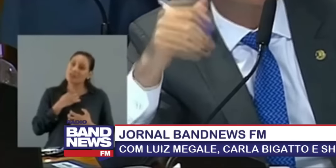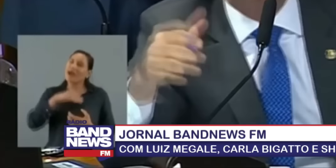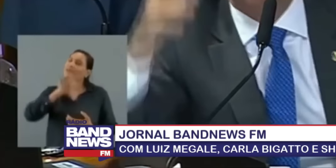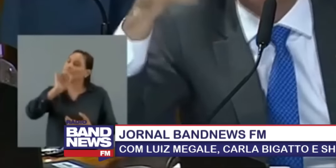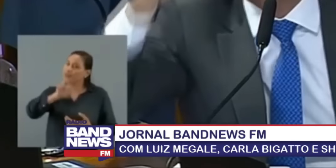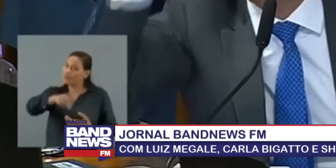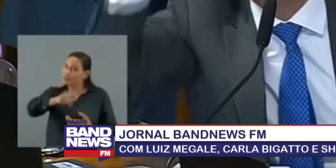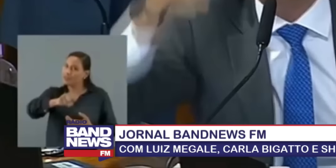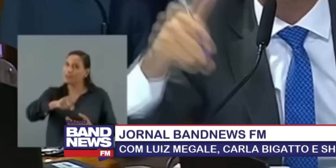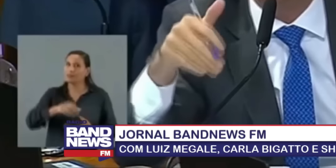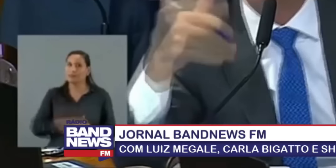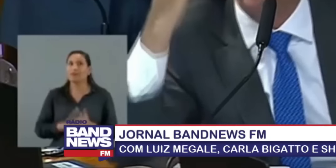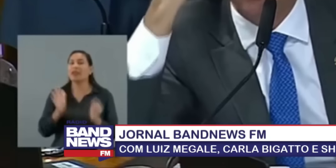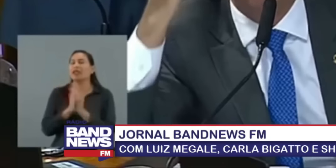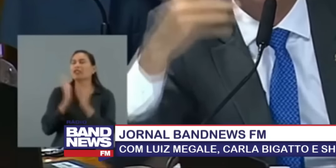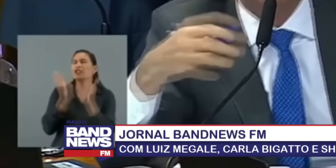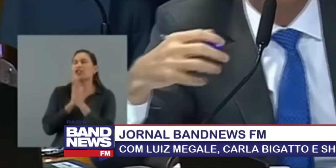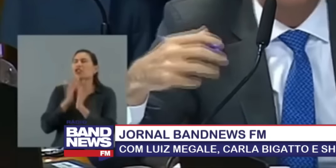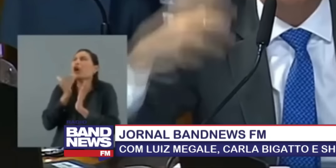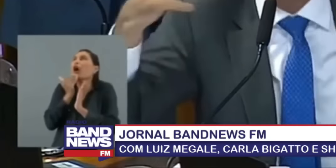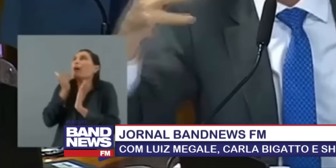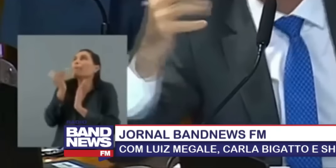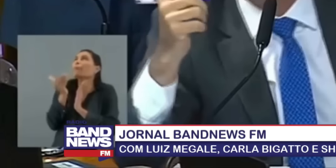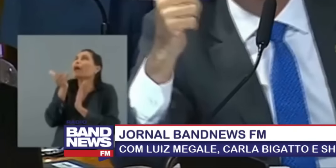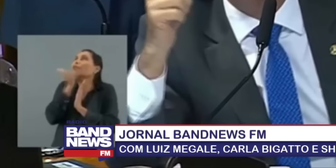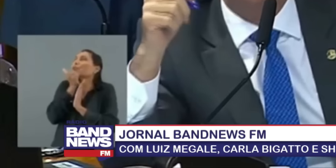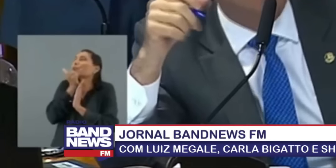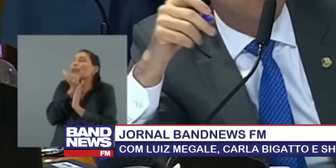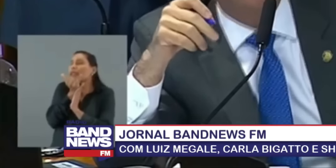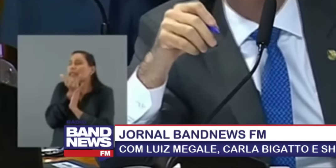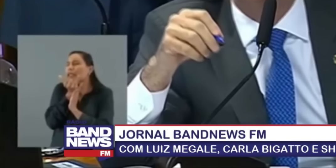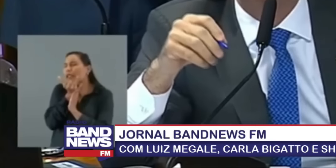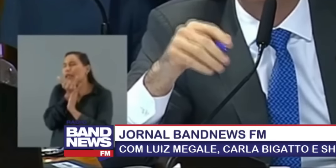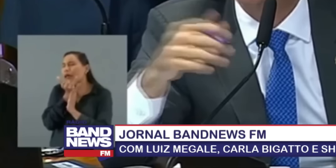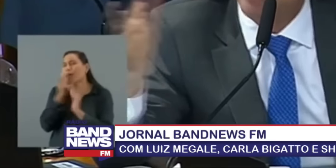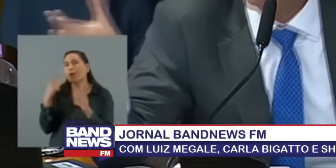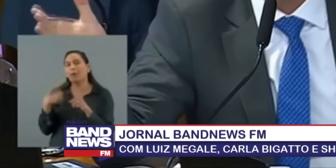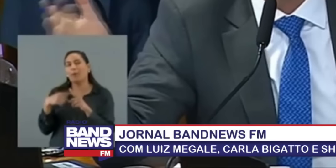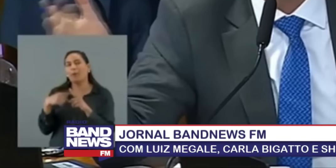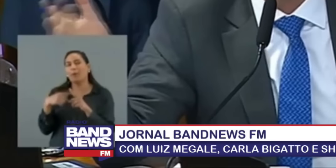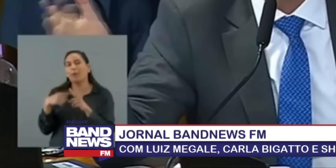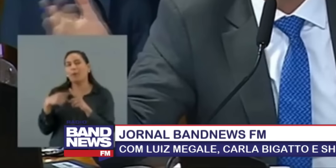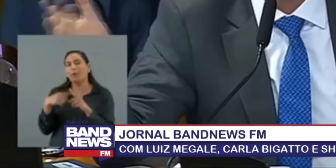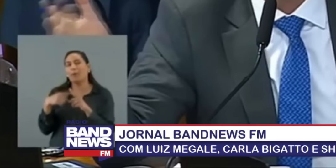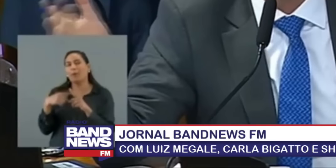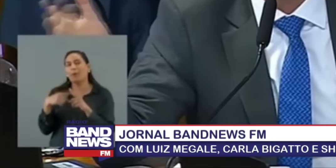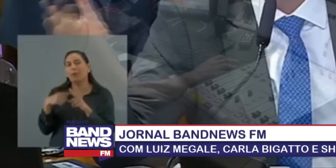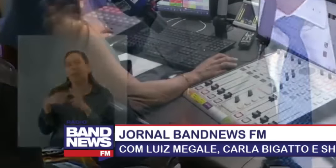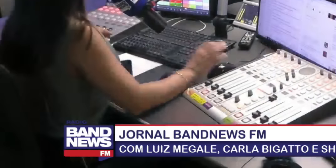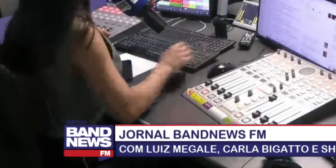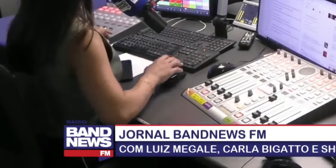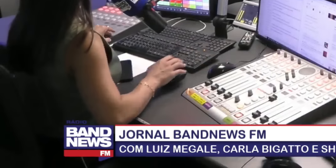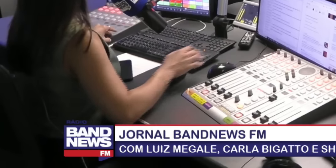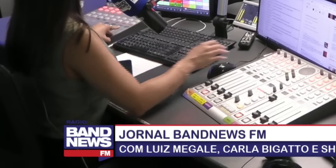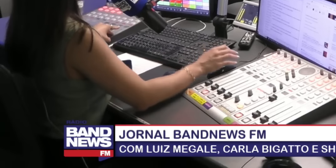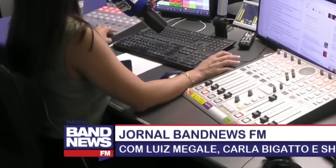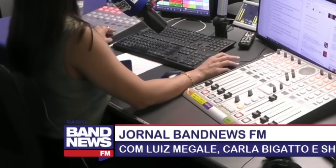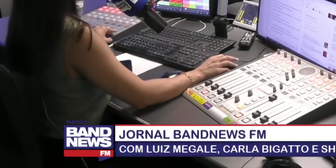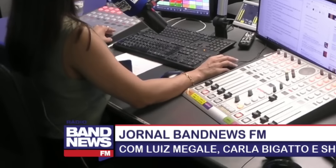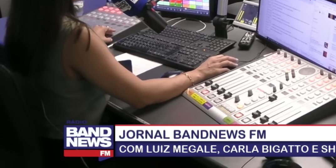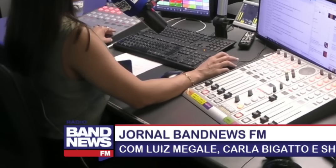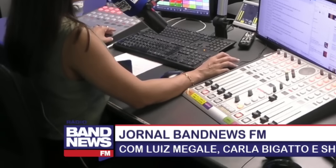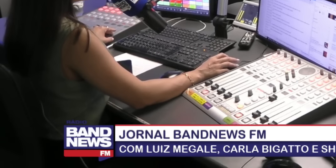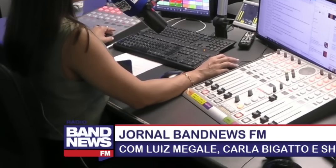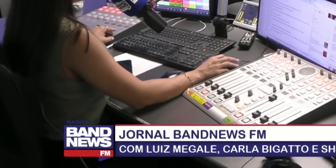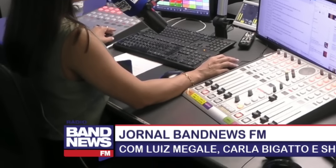esse sentimento a gente Ora pede perdão a Deus por ter tido essa vontade isso não é crime é verdade todo mundo aqui já